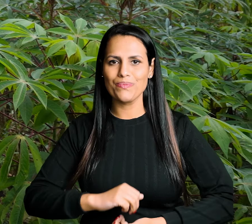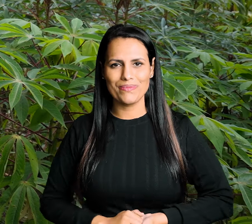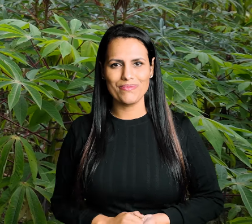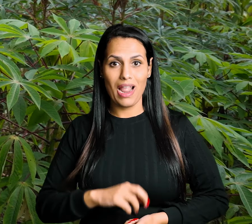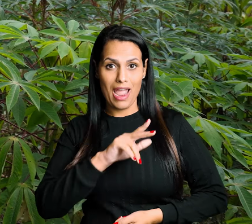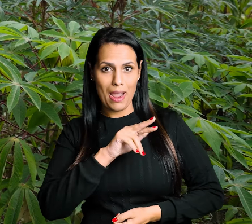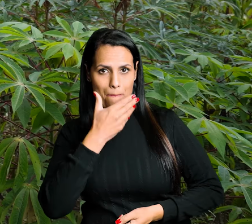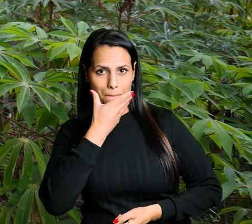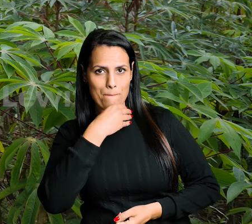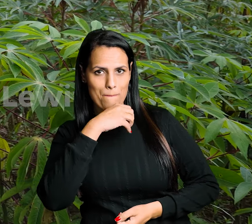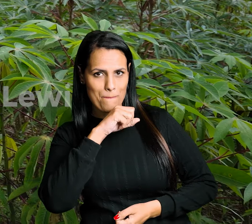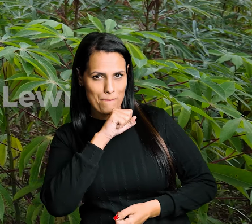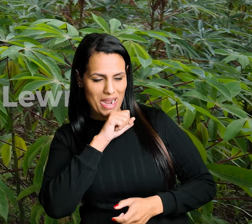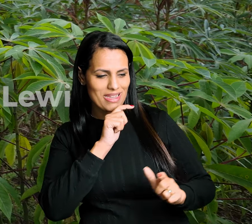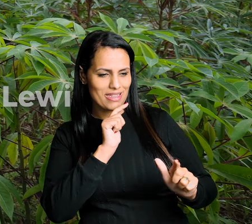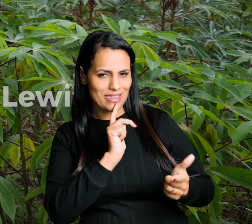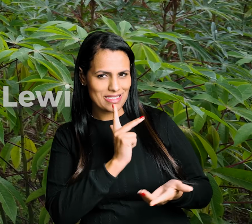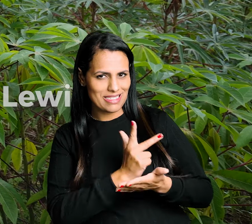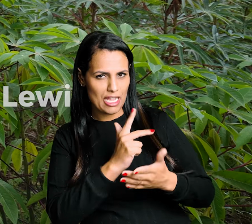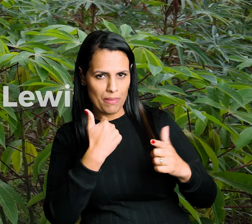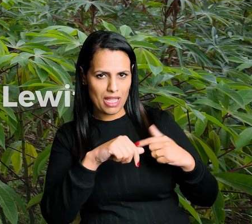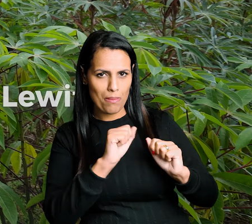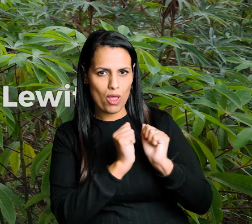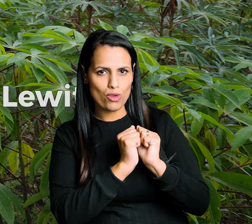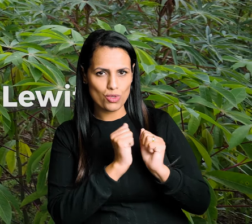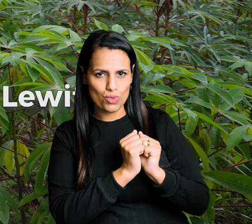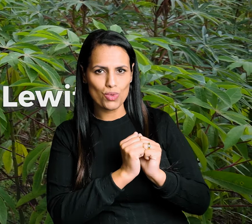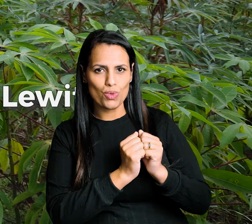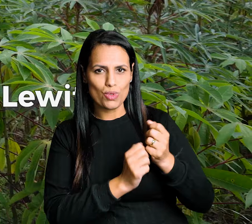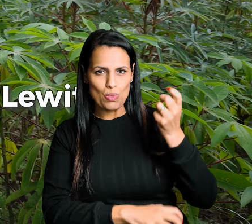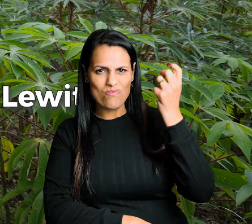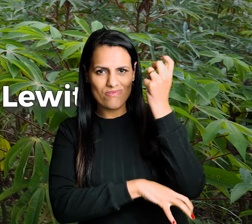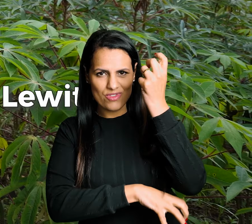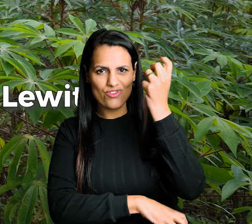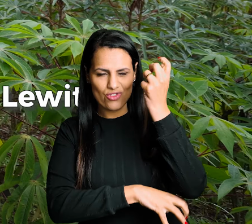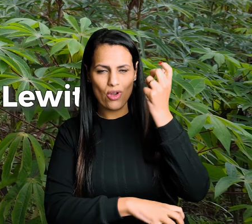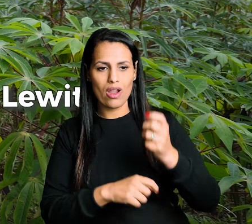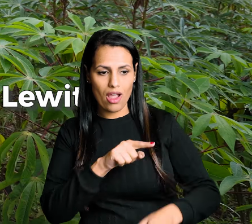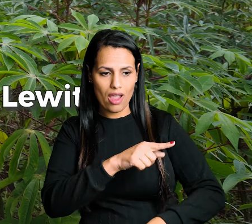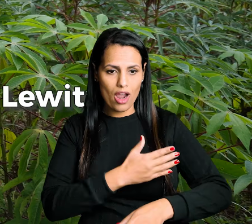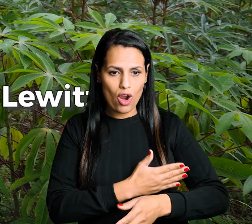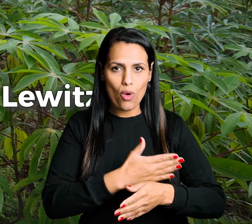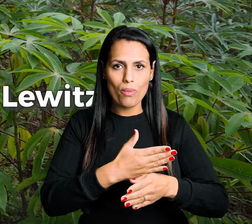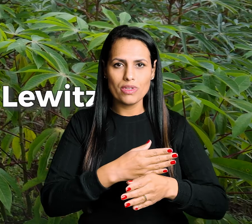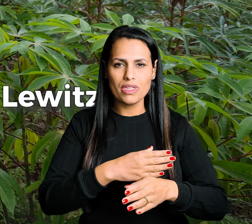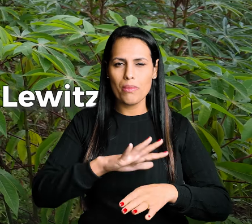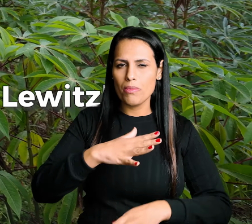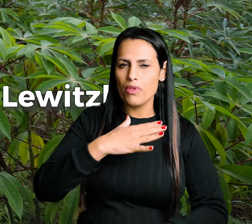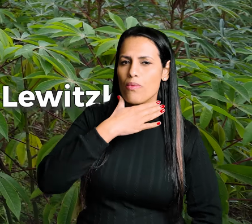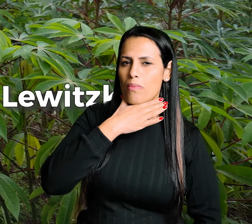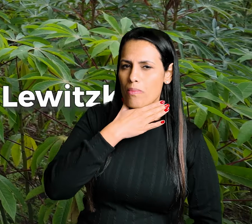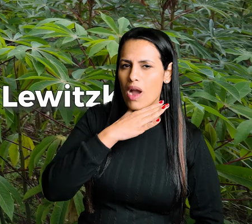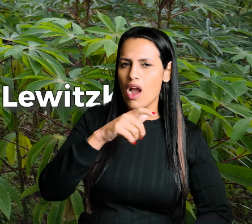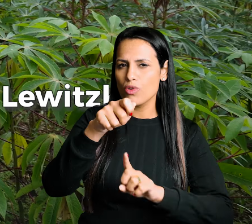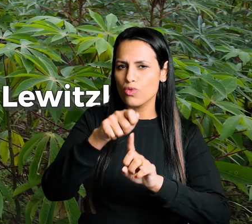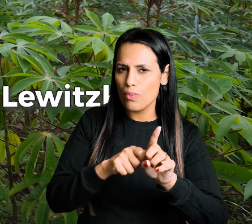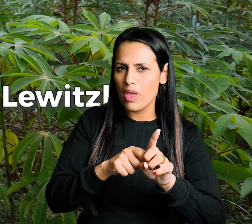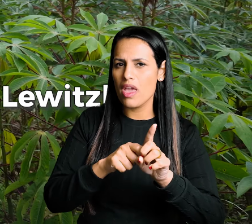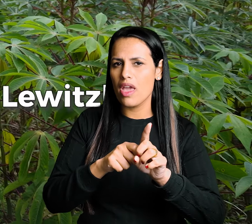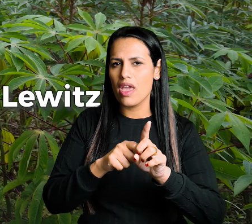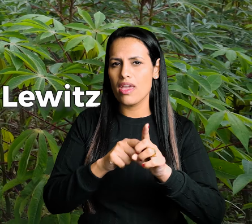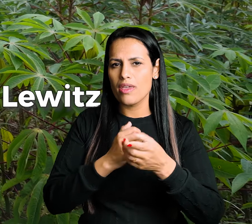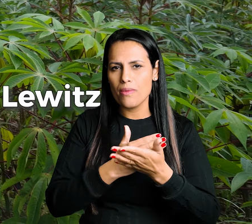meu pai sempre trabalhavam com a mandioca. Então, a partir do mês de março, mês de